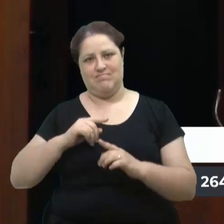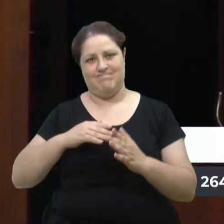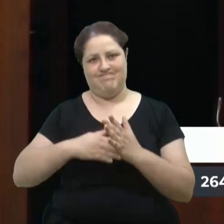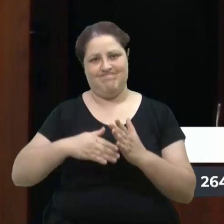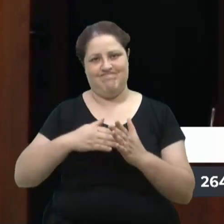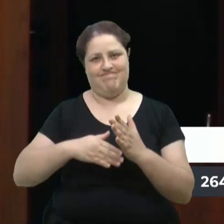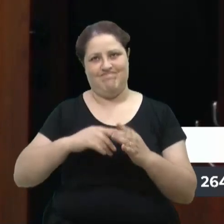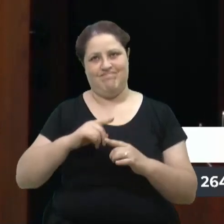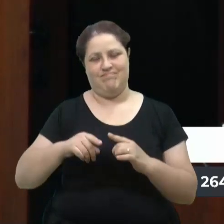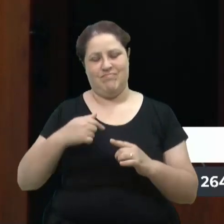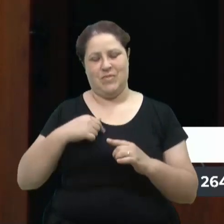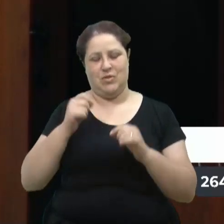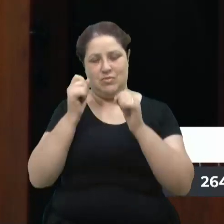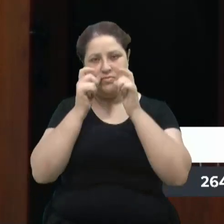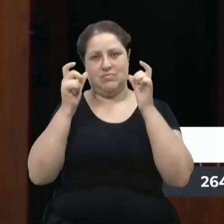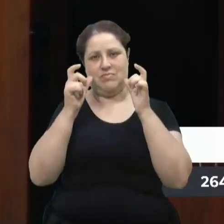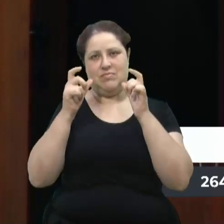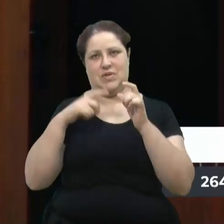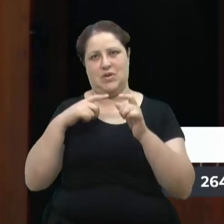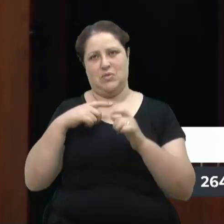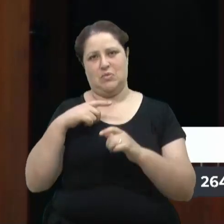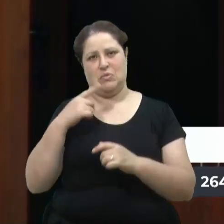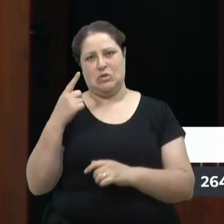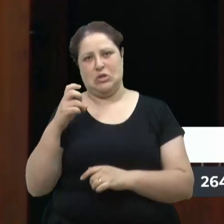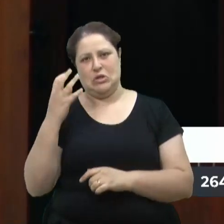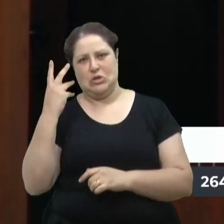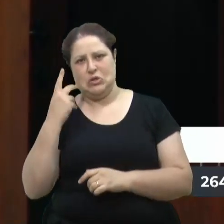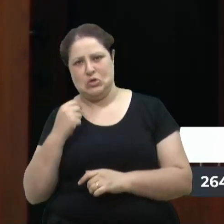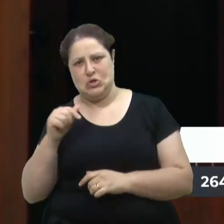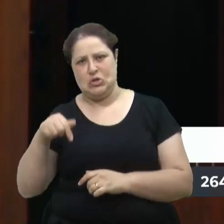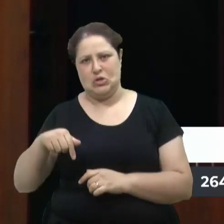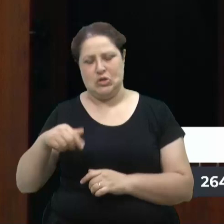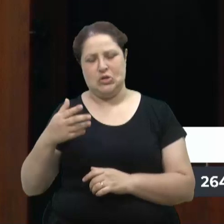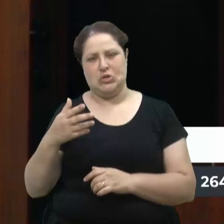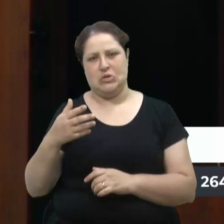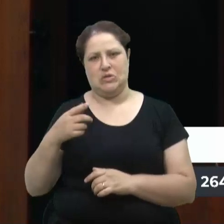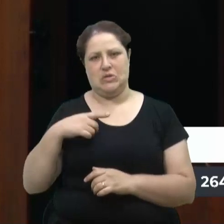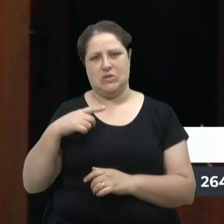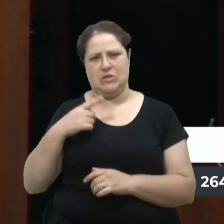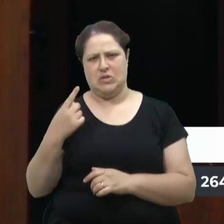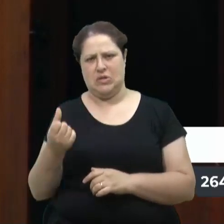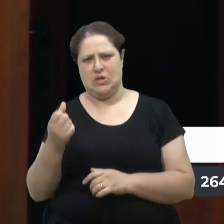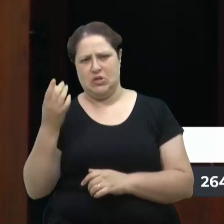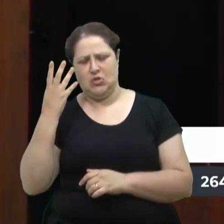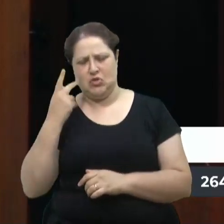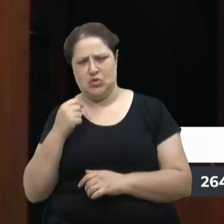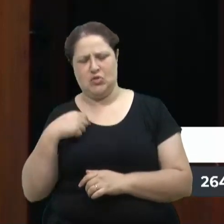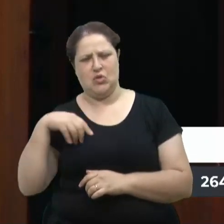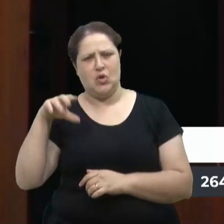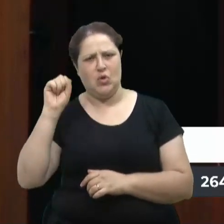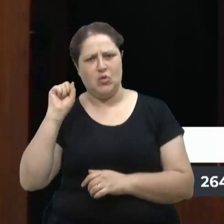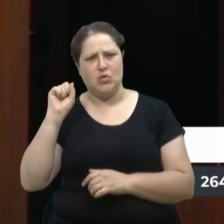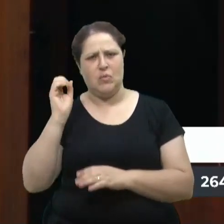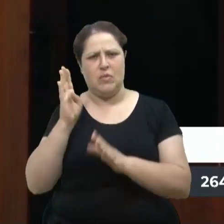Eu estou um pouco surpreso, eu estou há 15 dias aqui, 16, e só ouço benefício, ajuda,